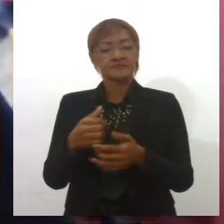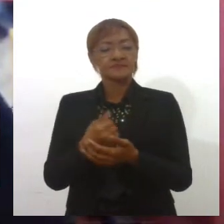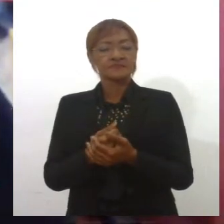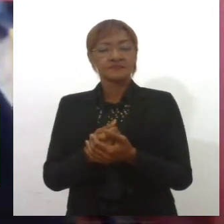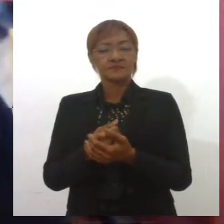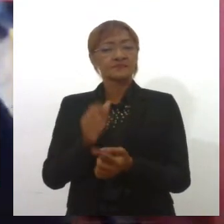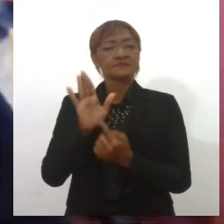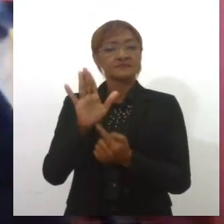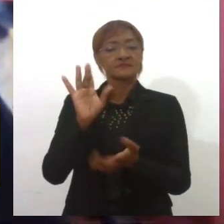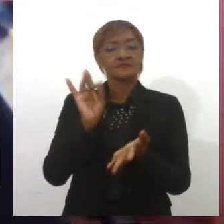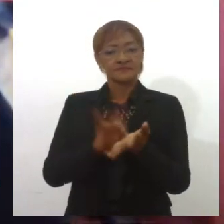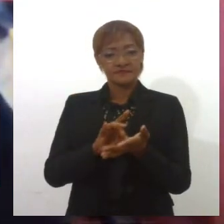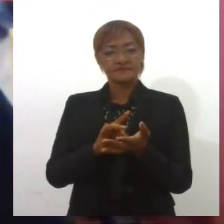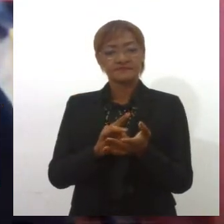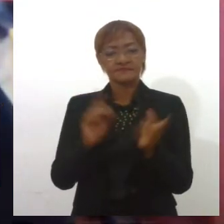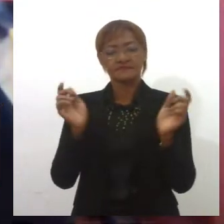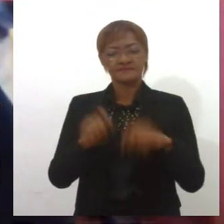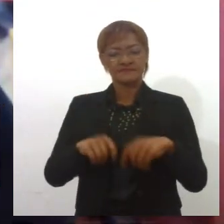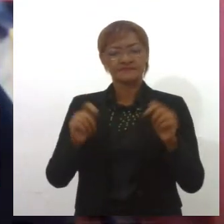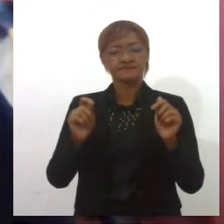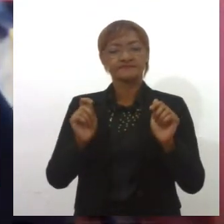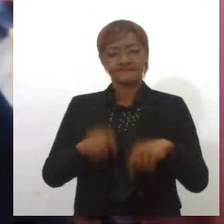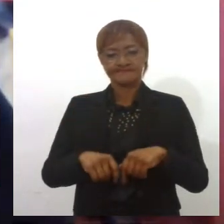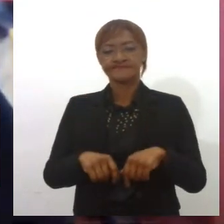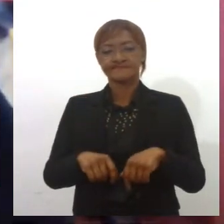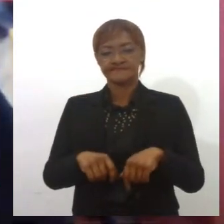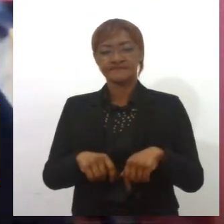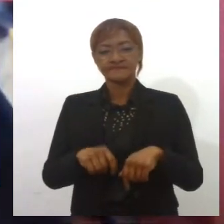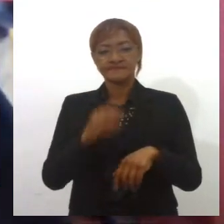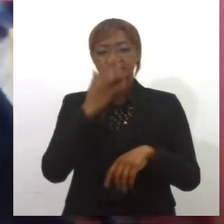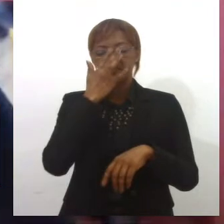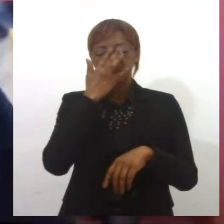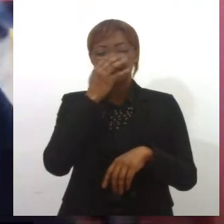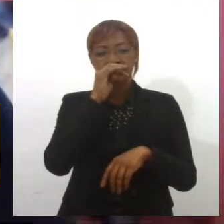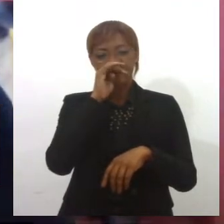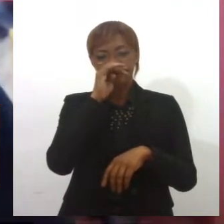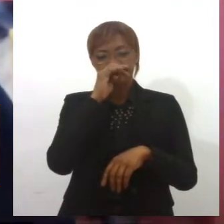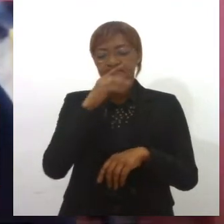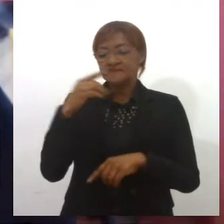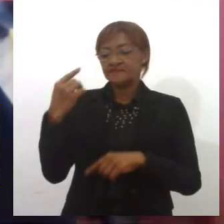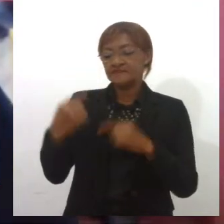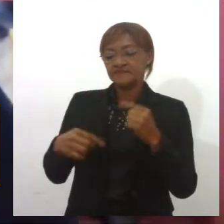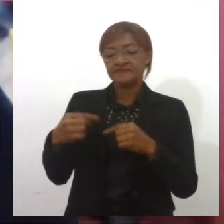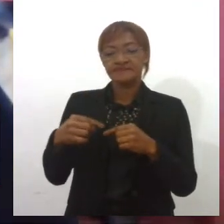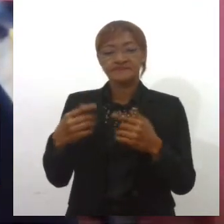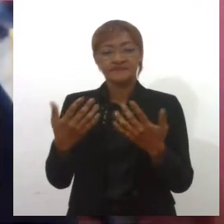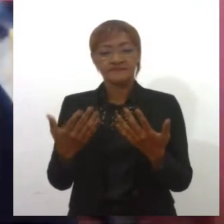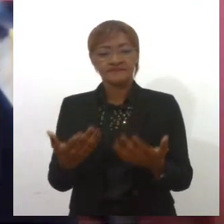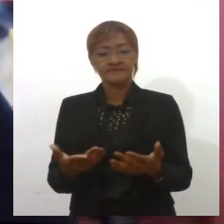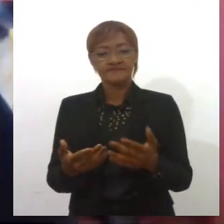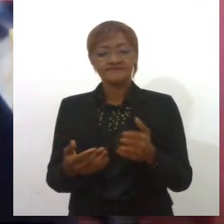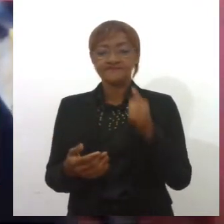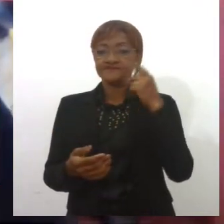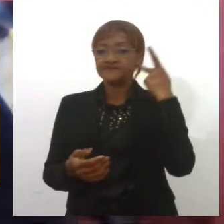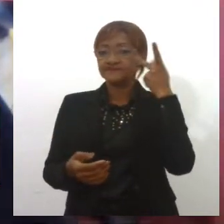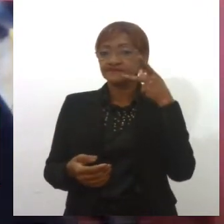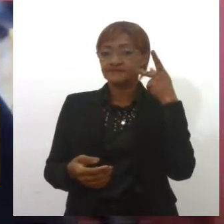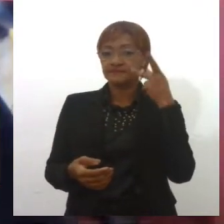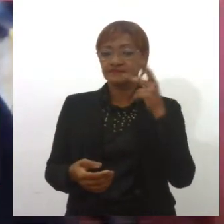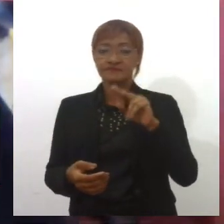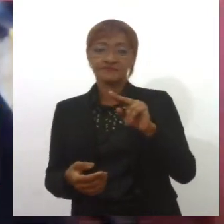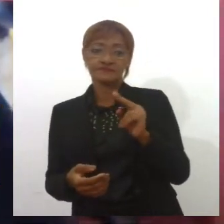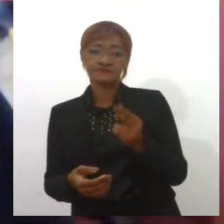mostrar exatamente que ela tinha capacidade de participar das questões políticas, sendo eleitora ou